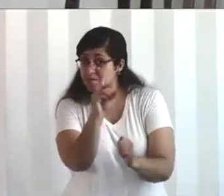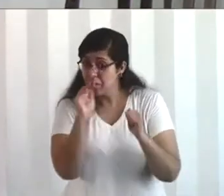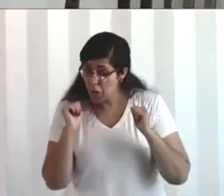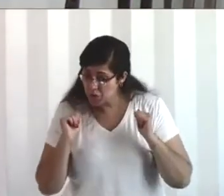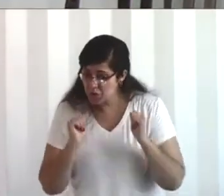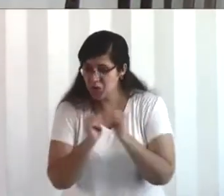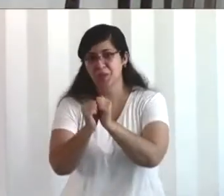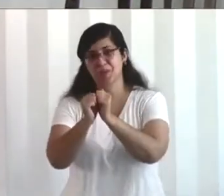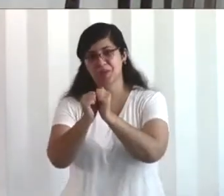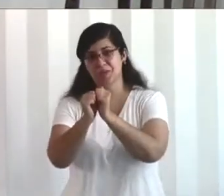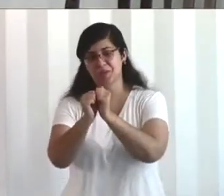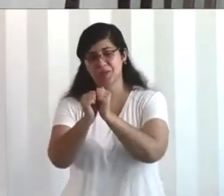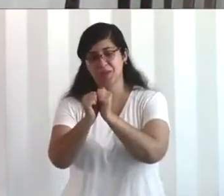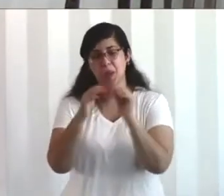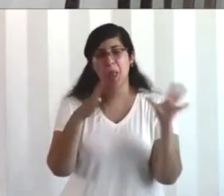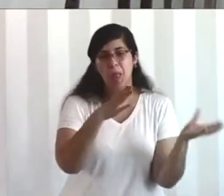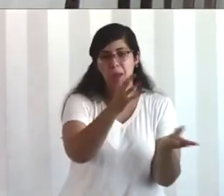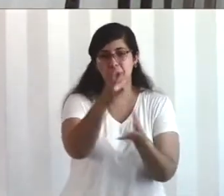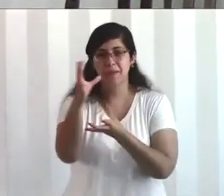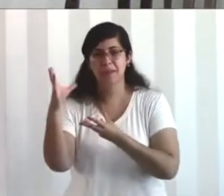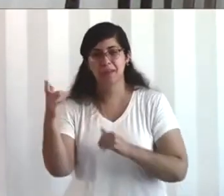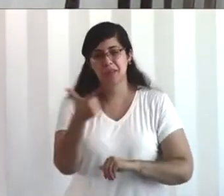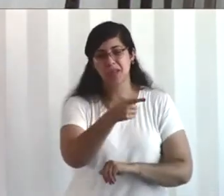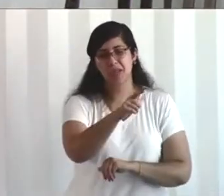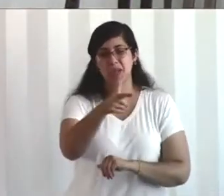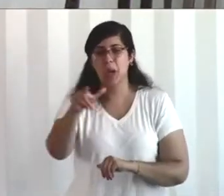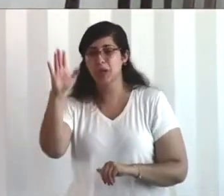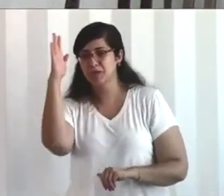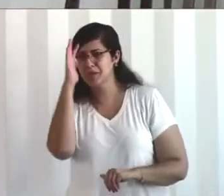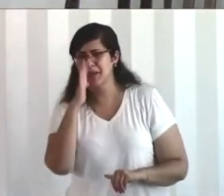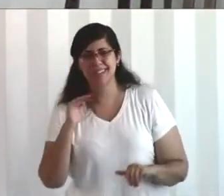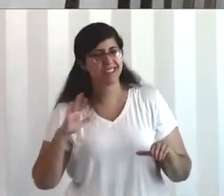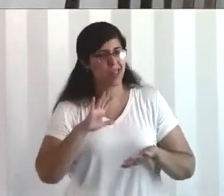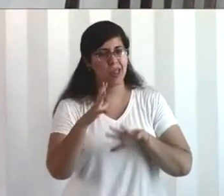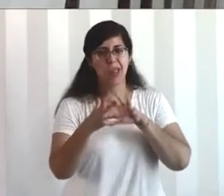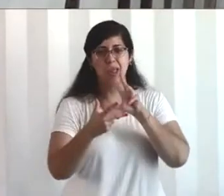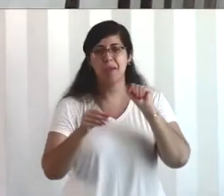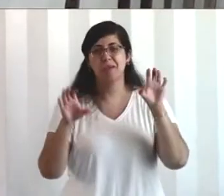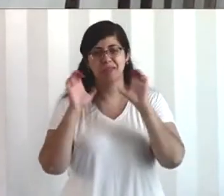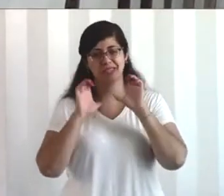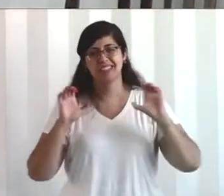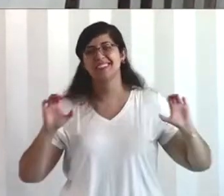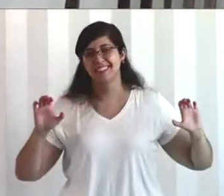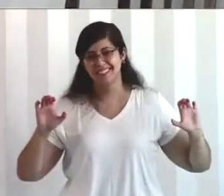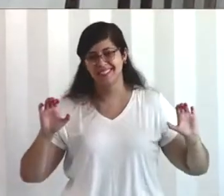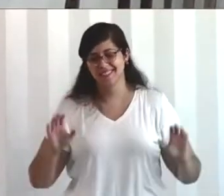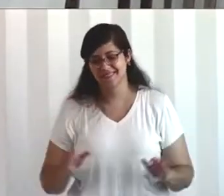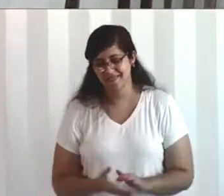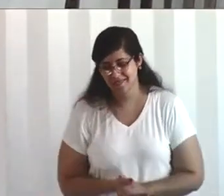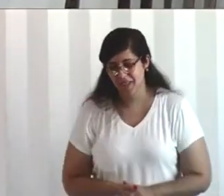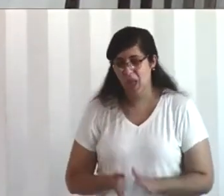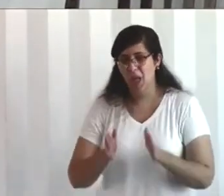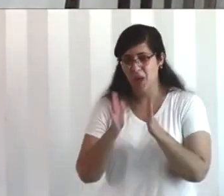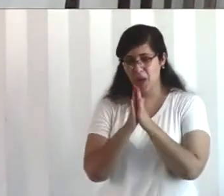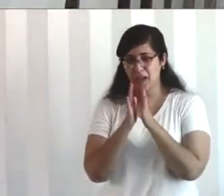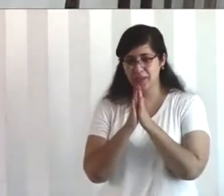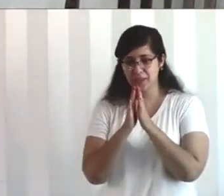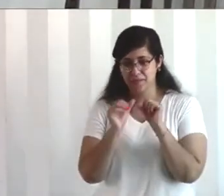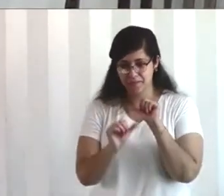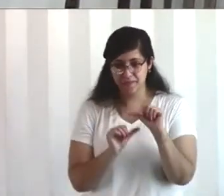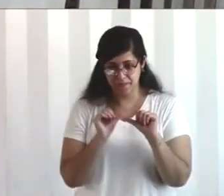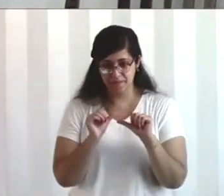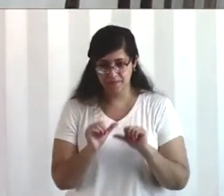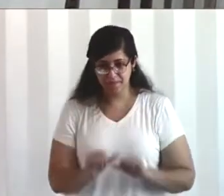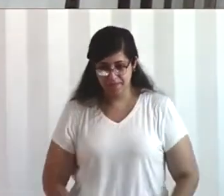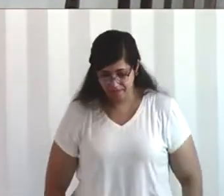juntos, muitos outros estão fazendo este trabalho no reino. Vamos orar a Deus? Gostaria muito que nesse tempo nós